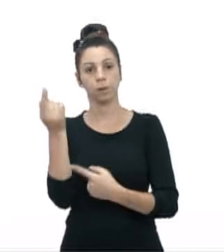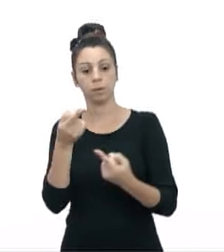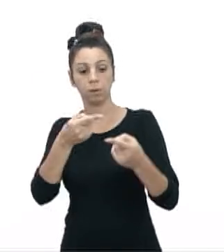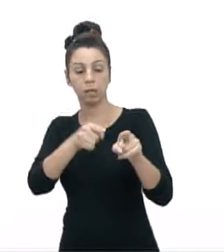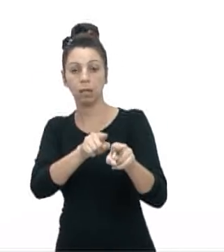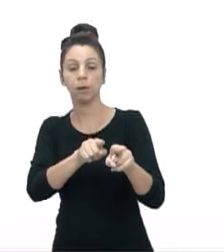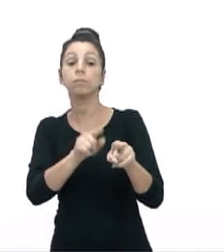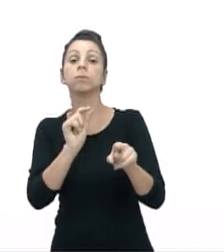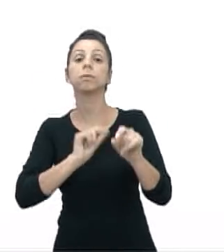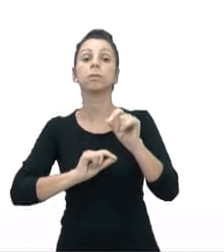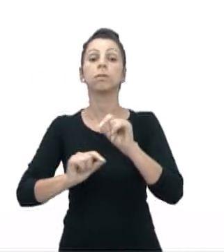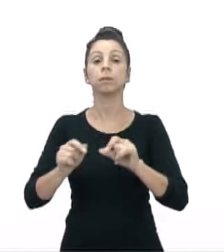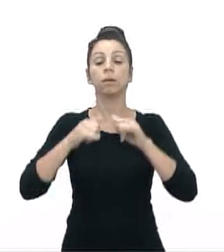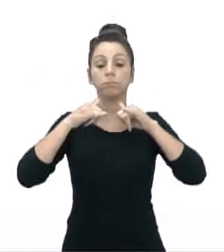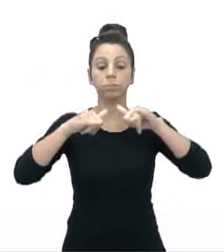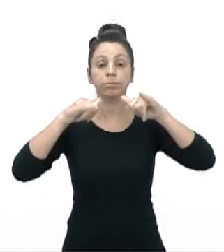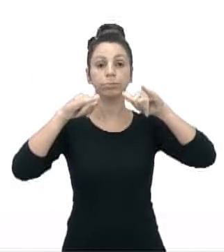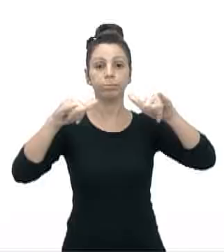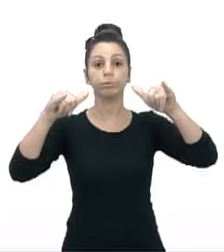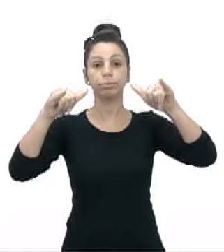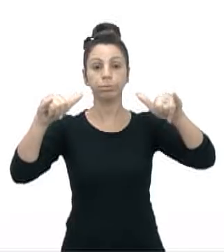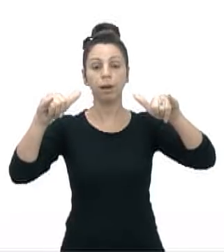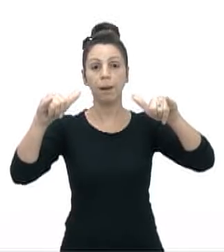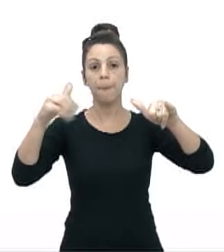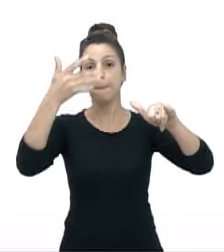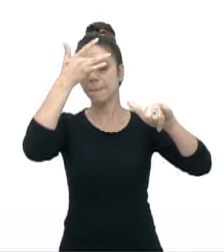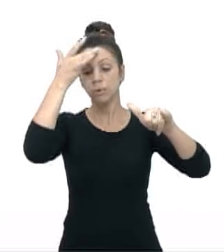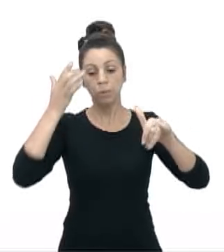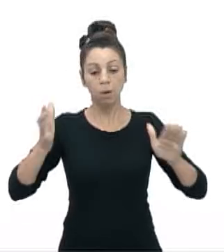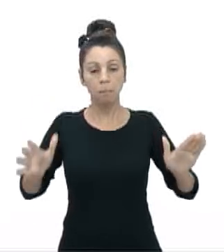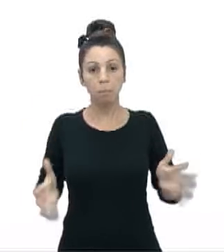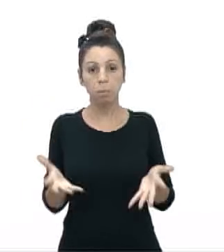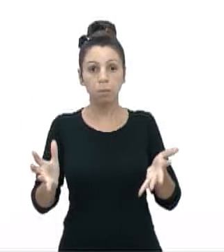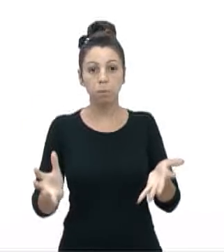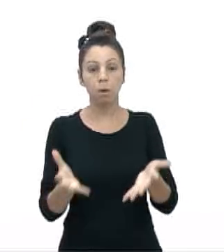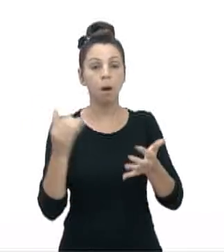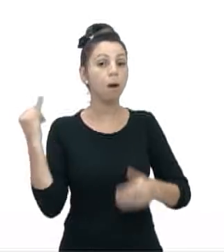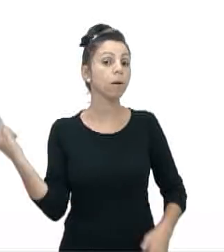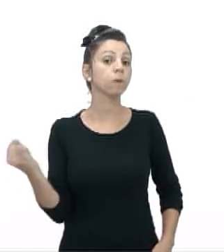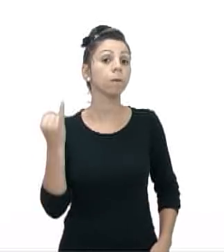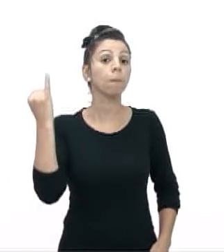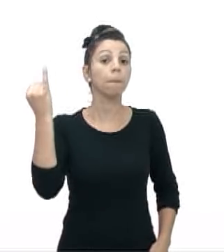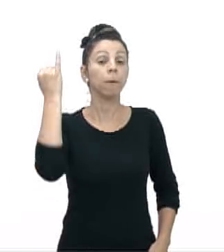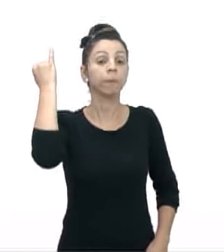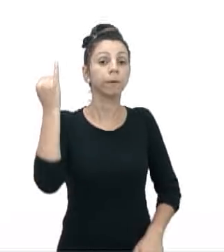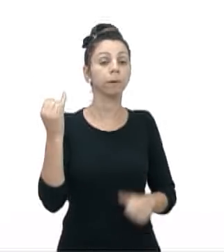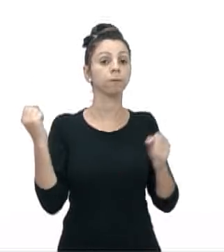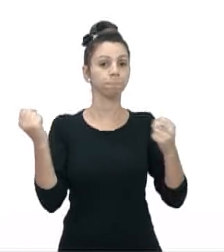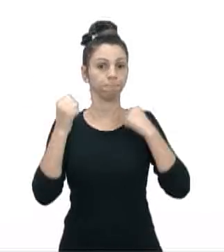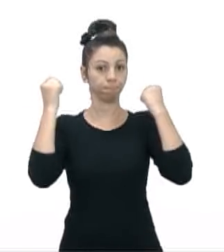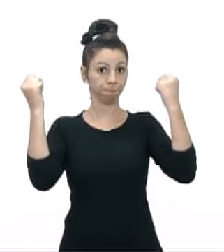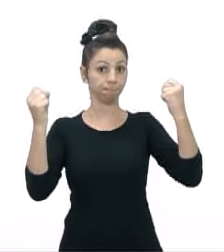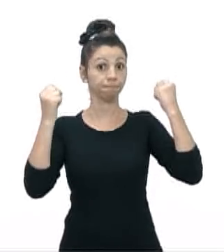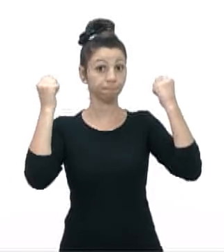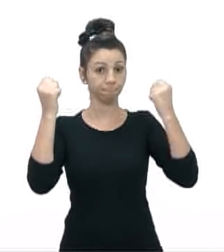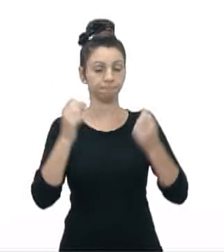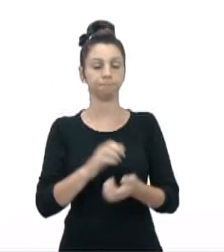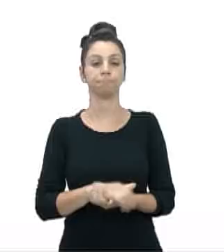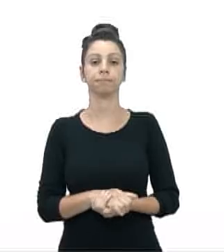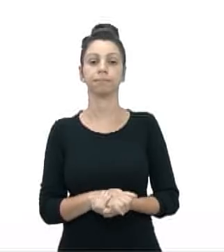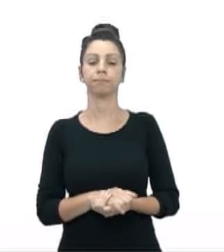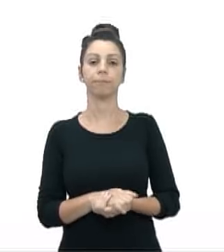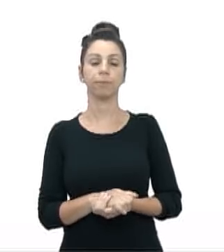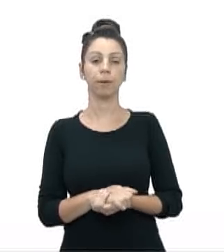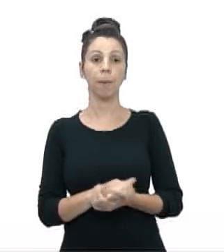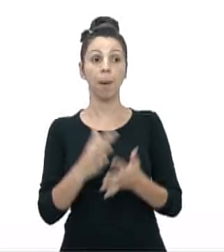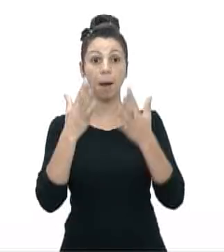uma campanha publicitária para sensibilizar sobre a importância de se exercitar, né? Então, eu gostaria só de